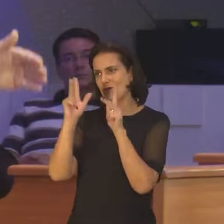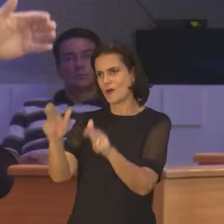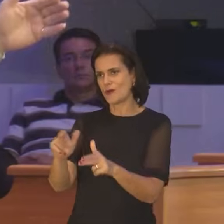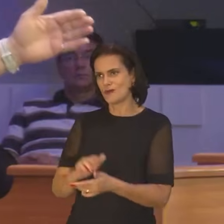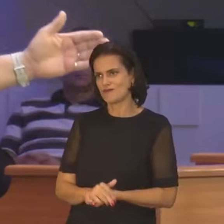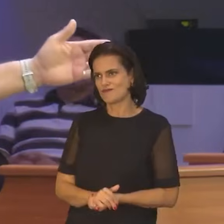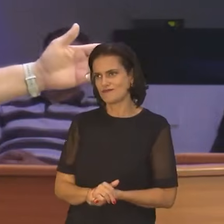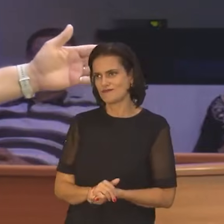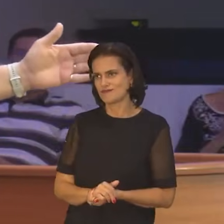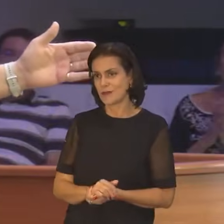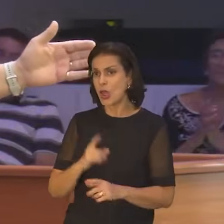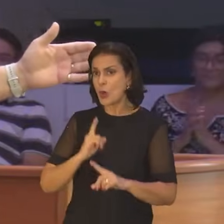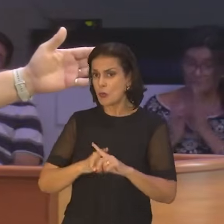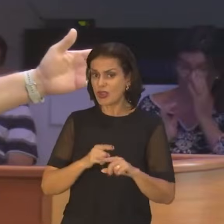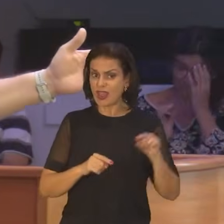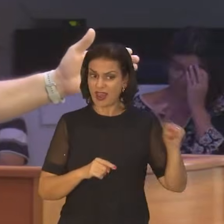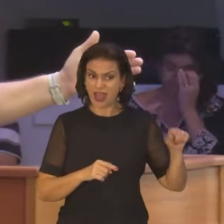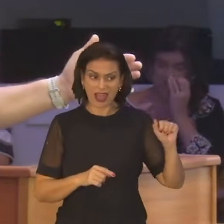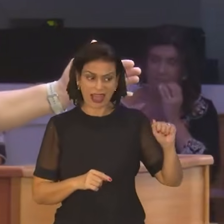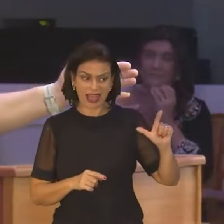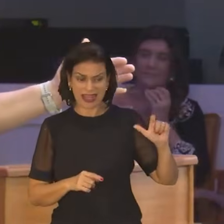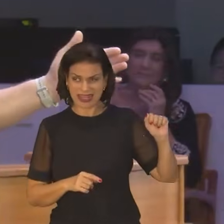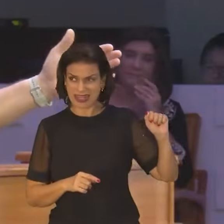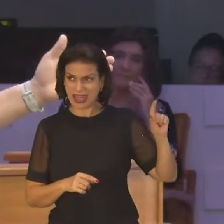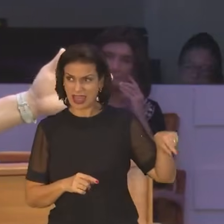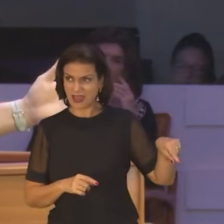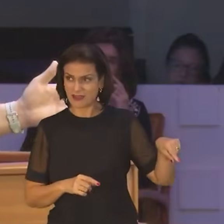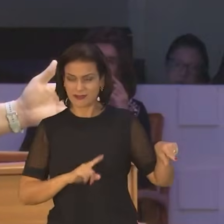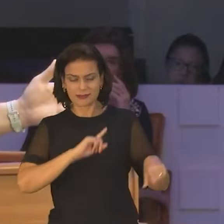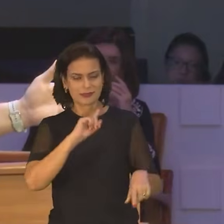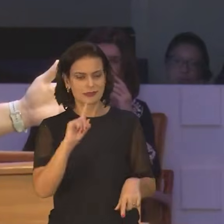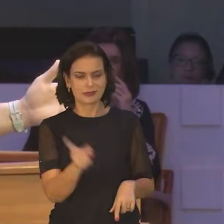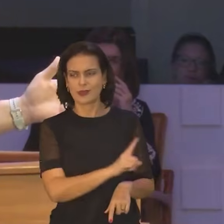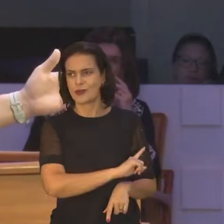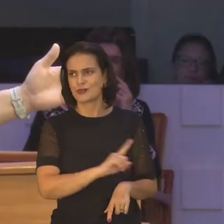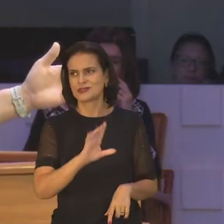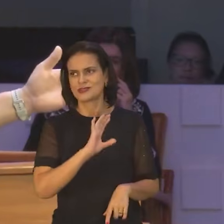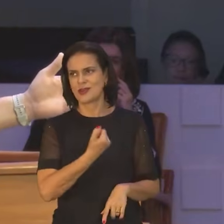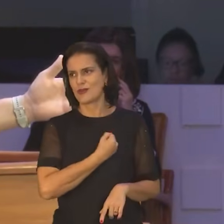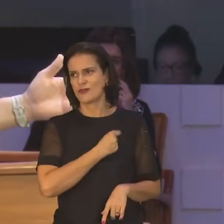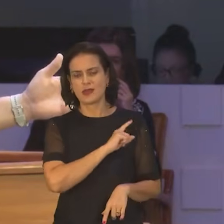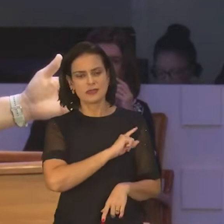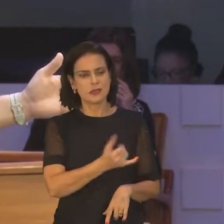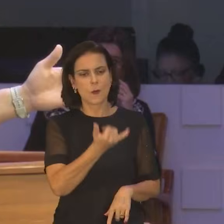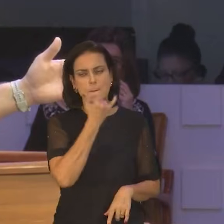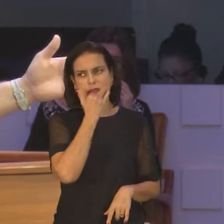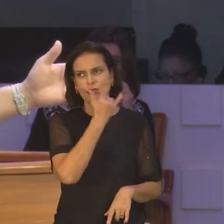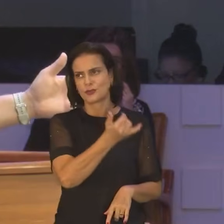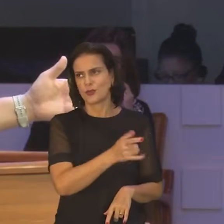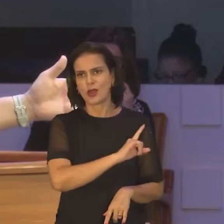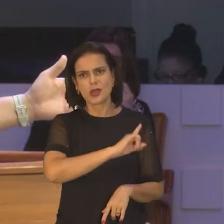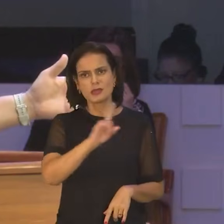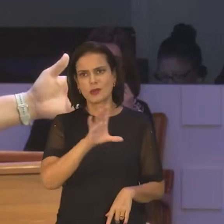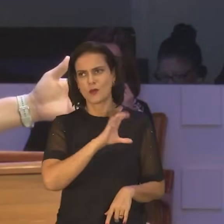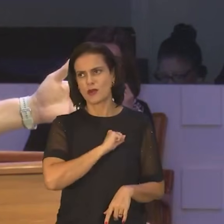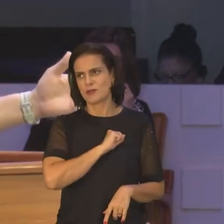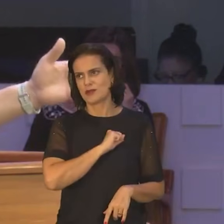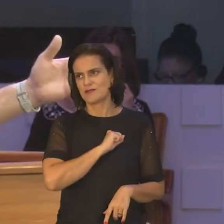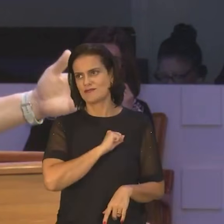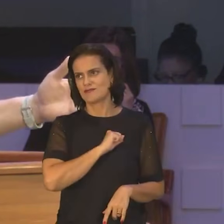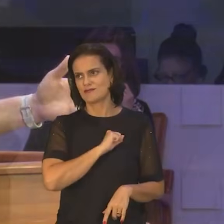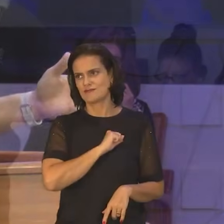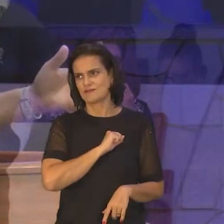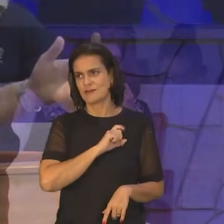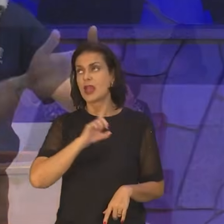Porque Deus deles não salva, não perdoa e não ama.